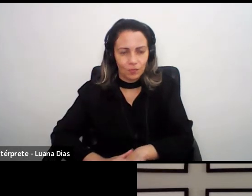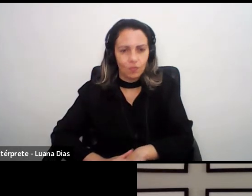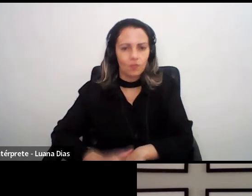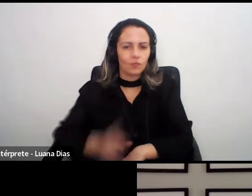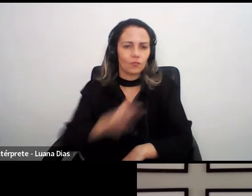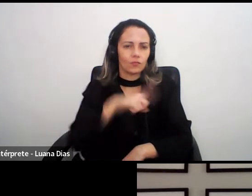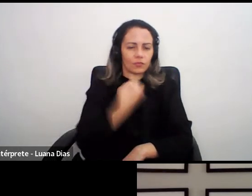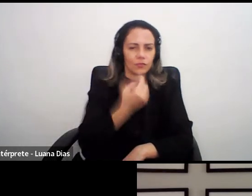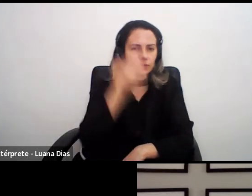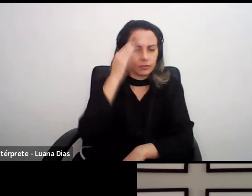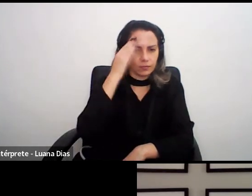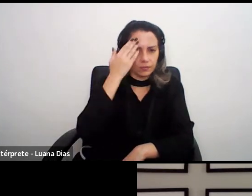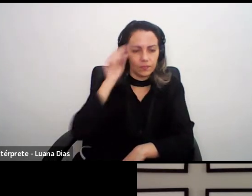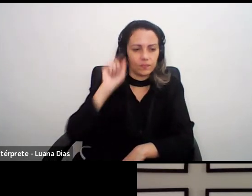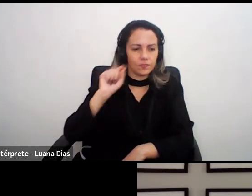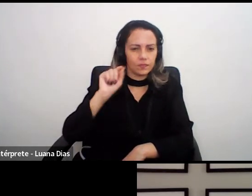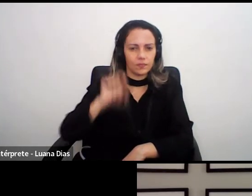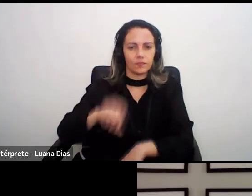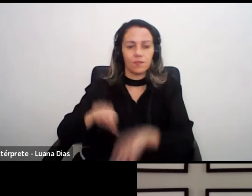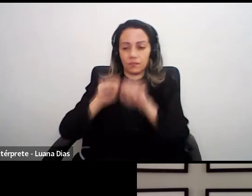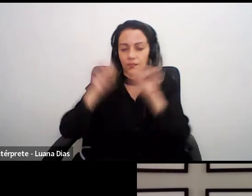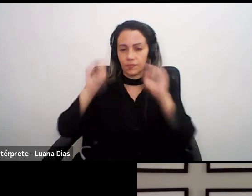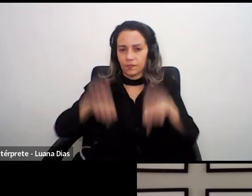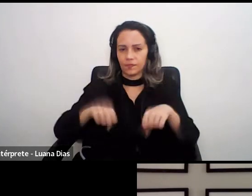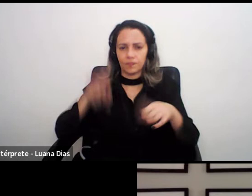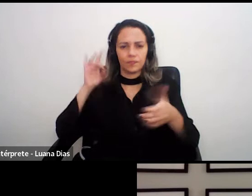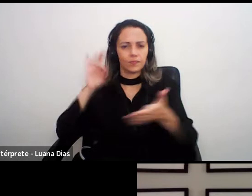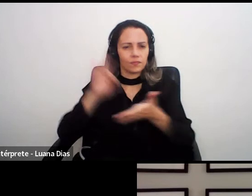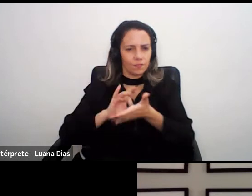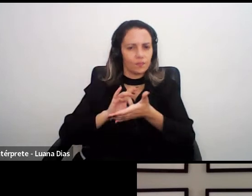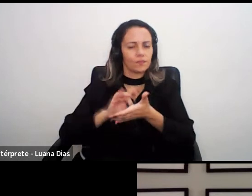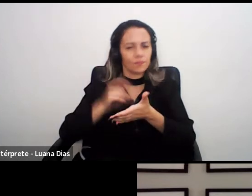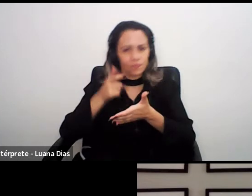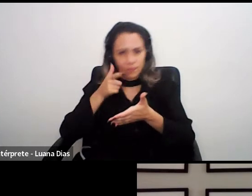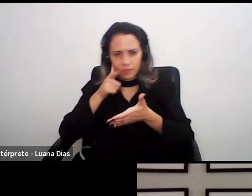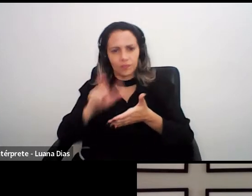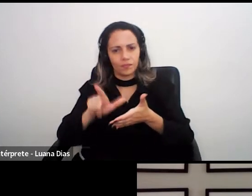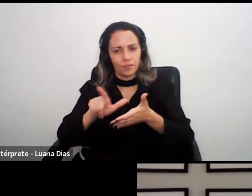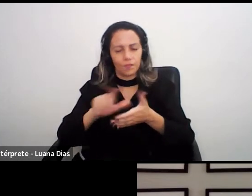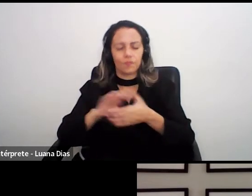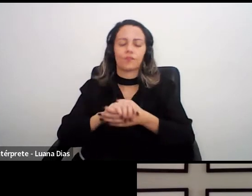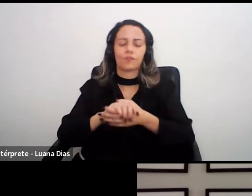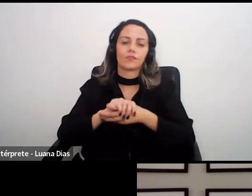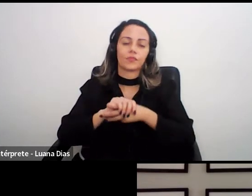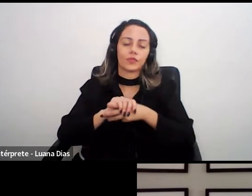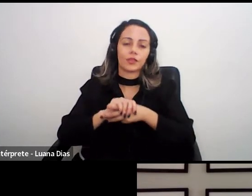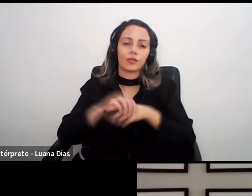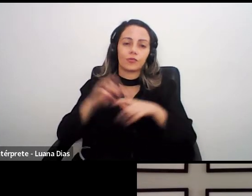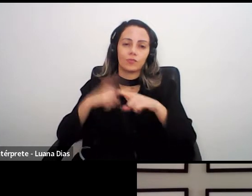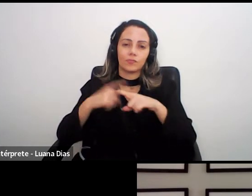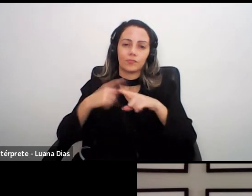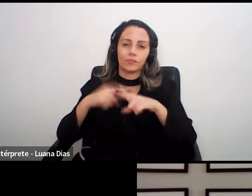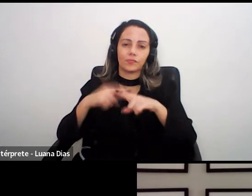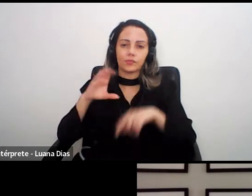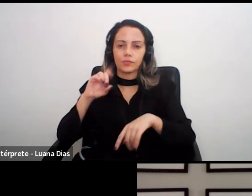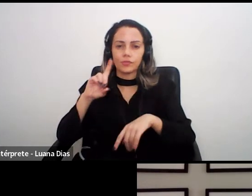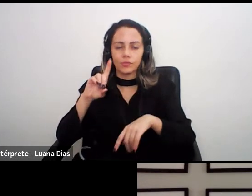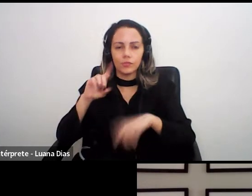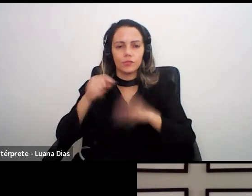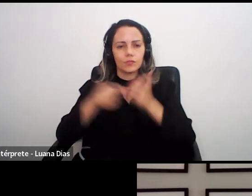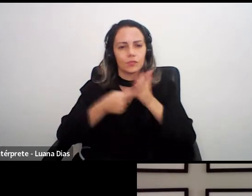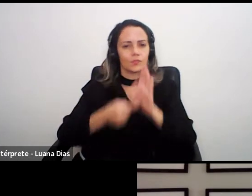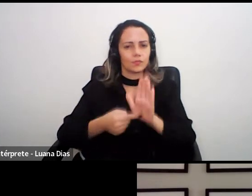entendeu que esse sistema, de fato, se implementou, se institucionalizou. Porque quando o Código de Processo diz que a primazia é da solução consensual